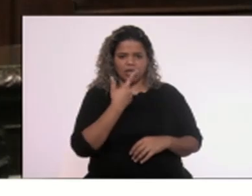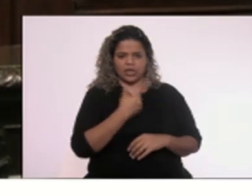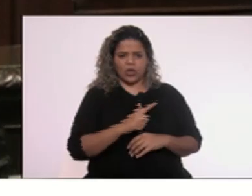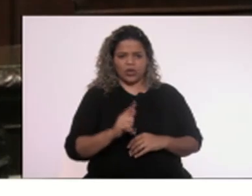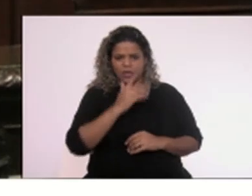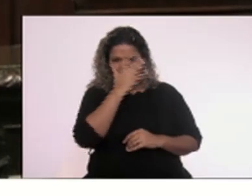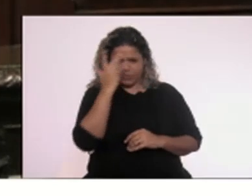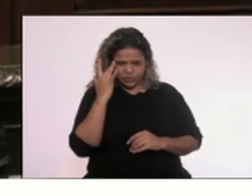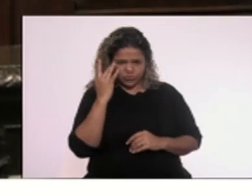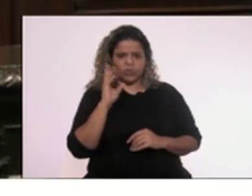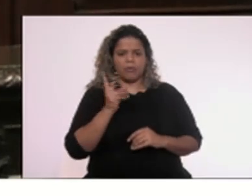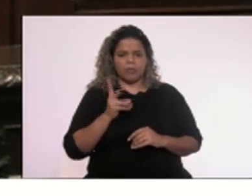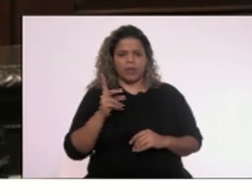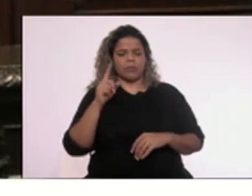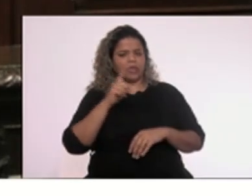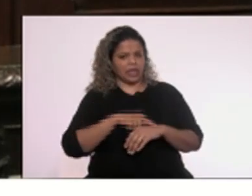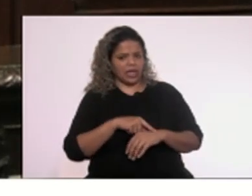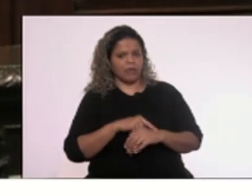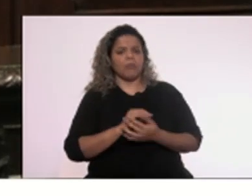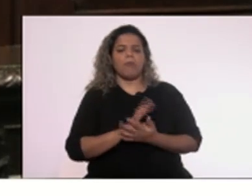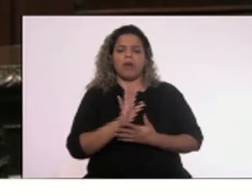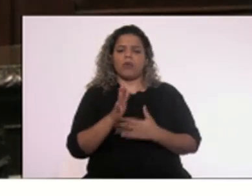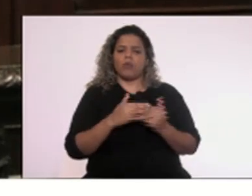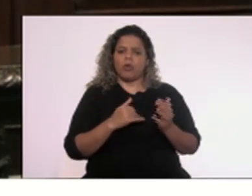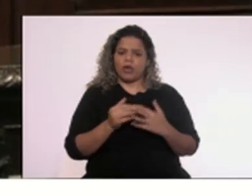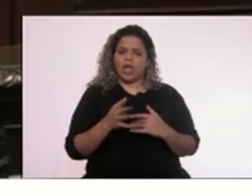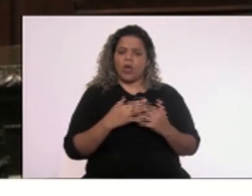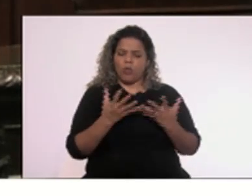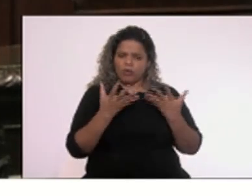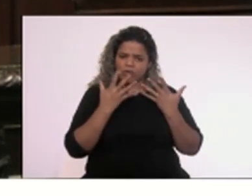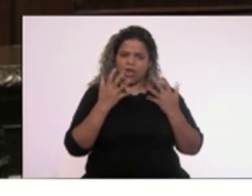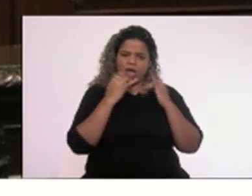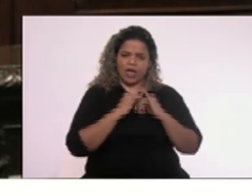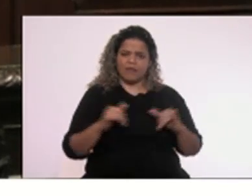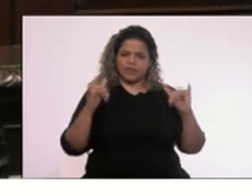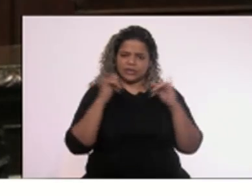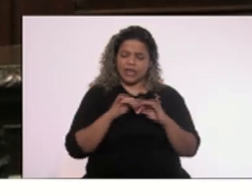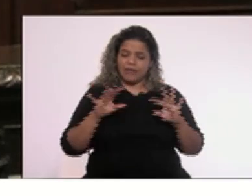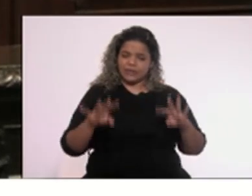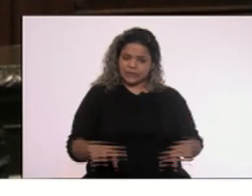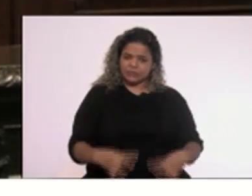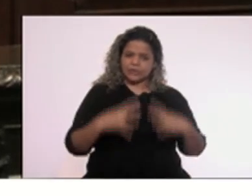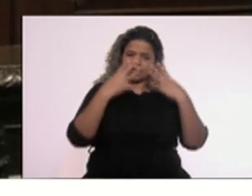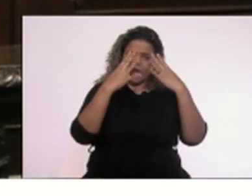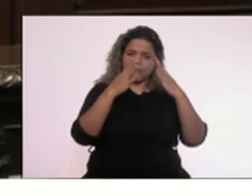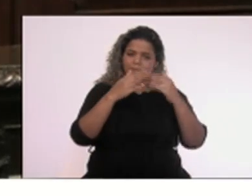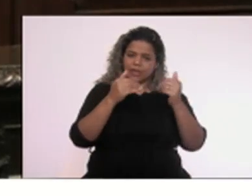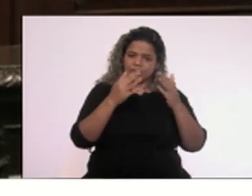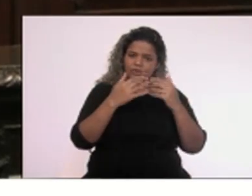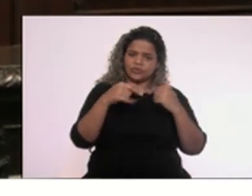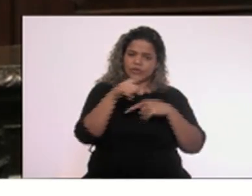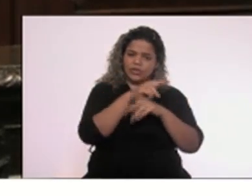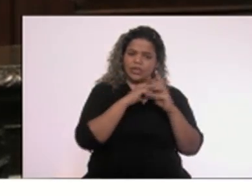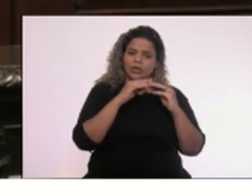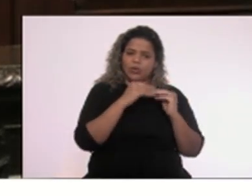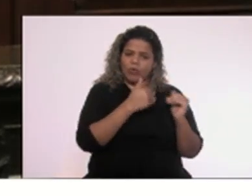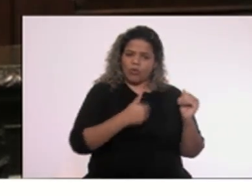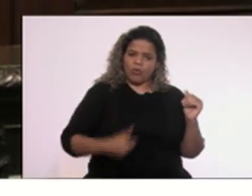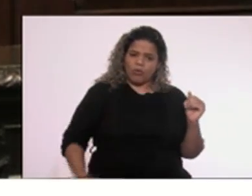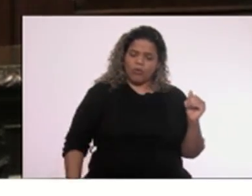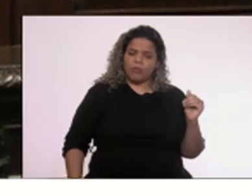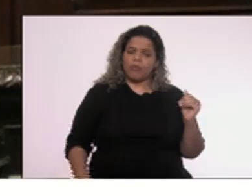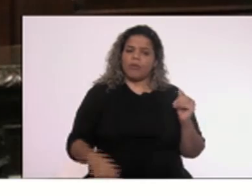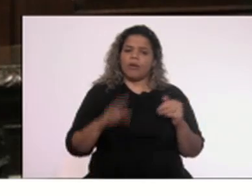inscrito ainda dentro do nosso tempo regimental, mas de qualquer maneira eu quero repercutir, dar visibilidade e pedir a Vossa Excelência que dê como